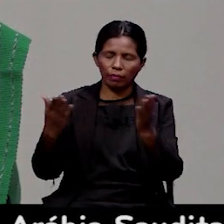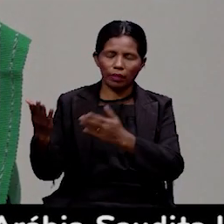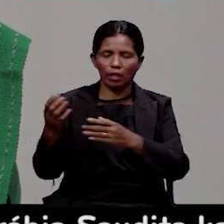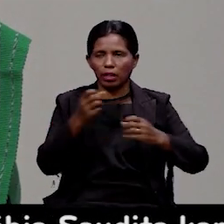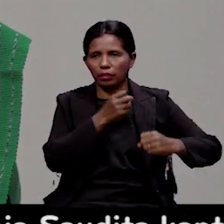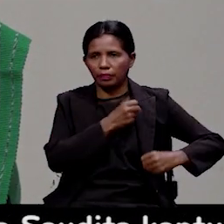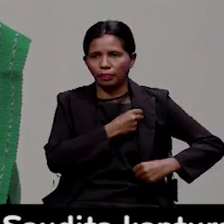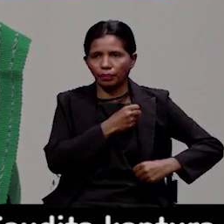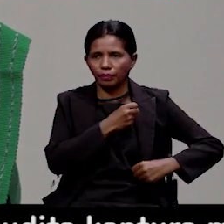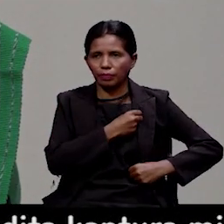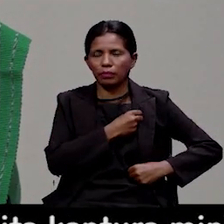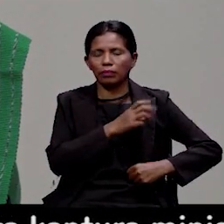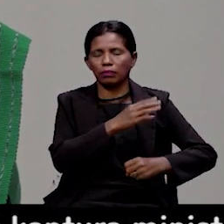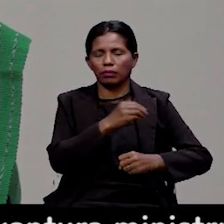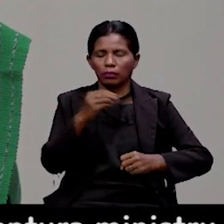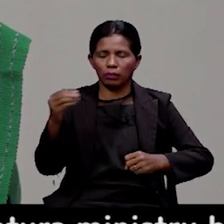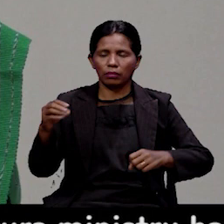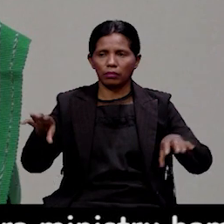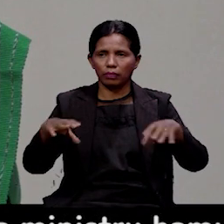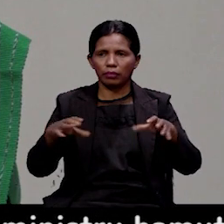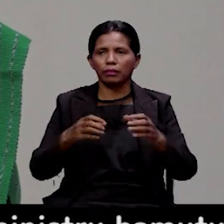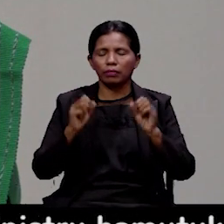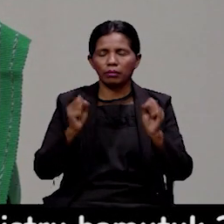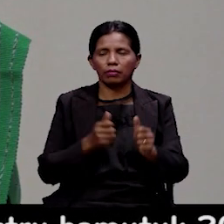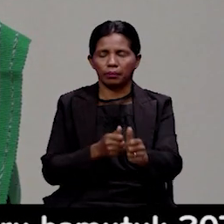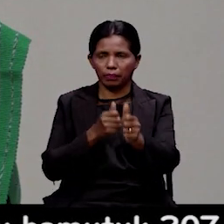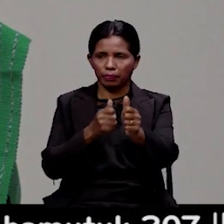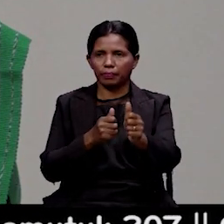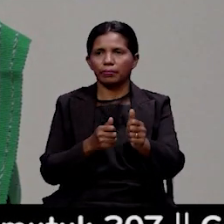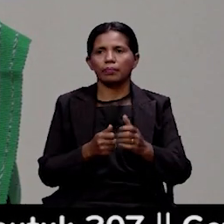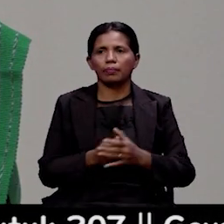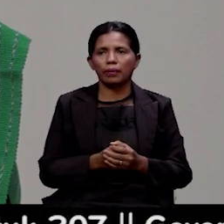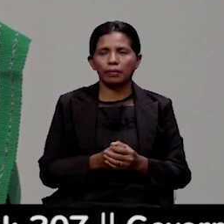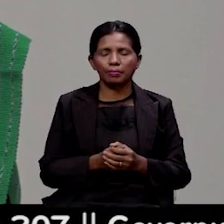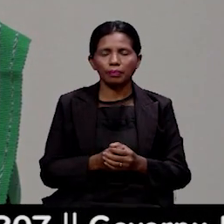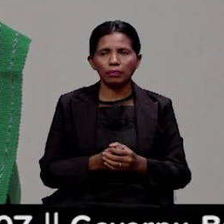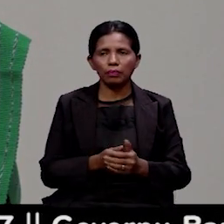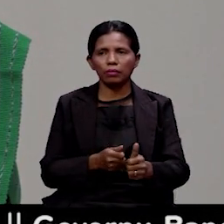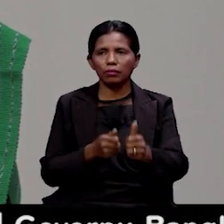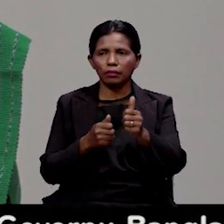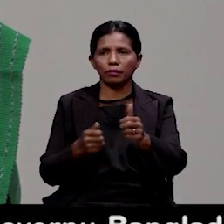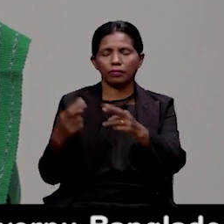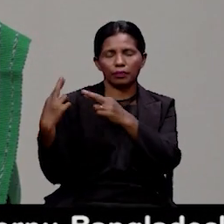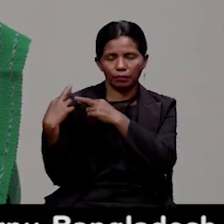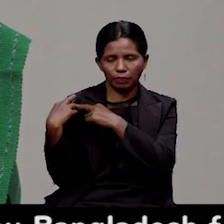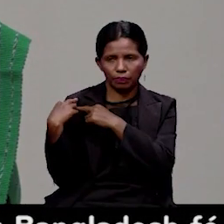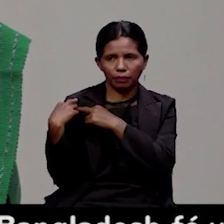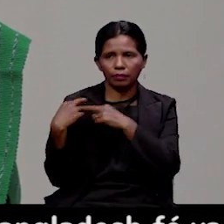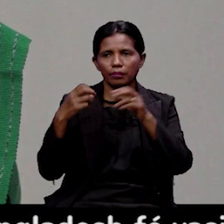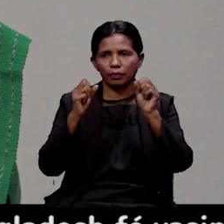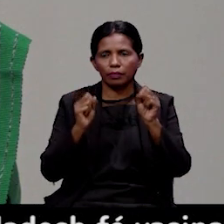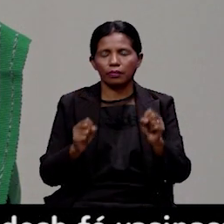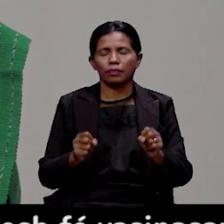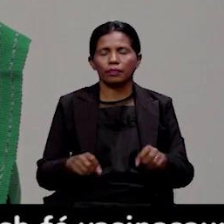armadas, para o profissionalismo. Ele cumpre, cabalmente, minha dever, a minha obrigação, nunca